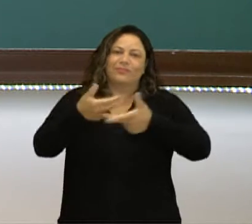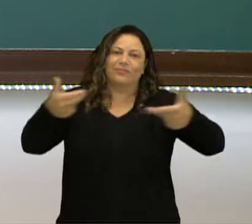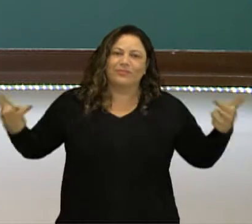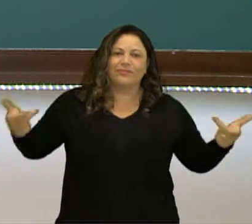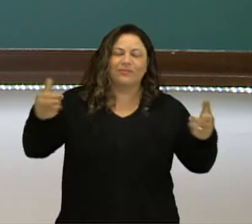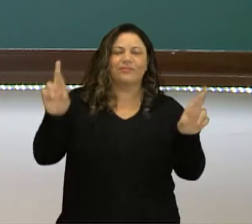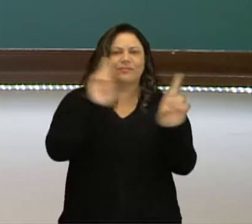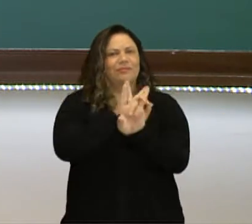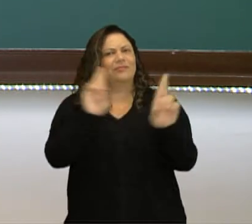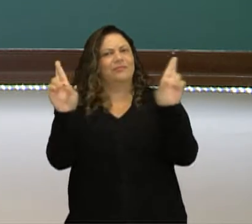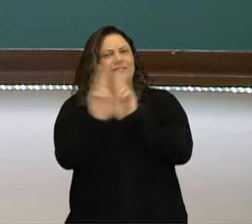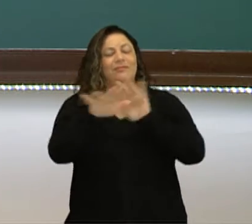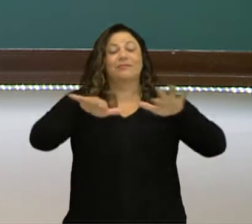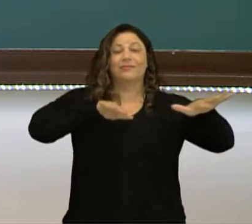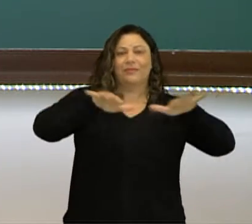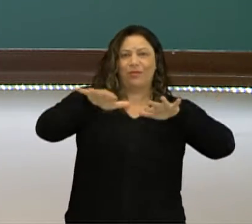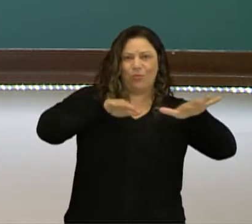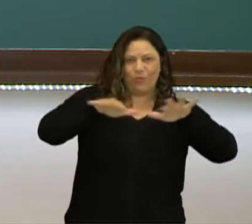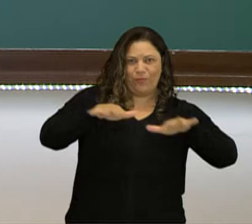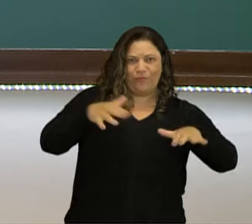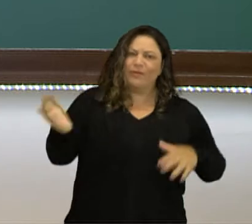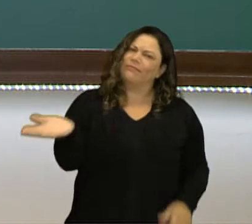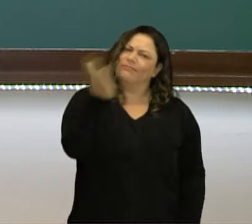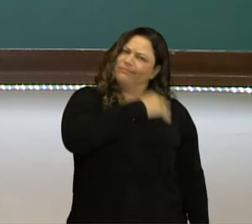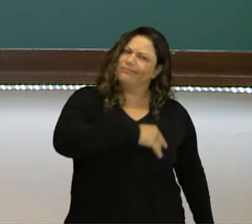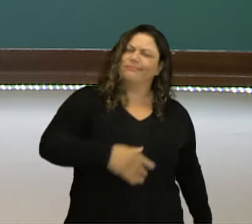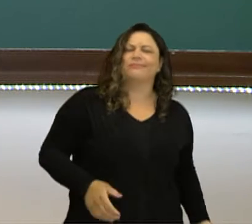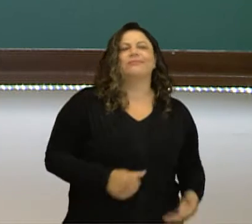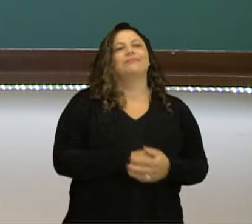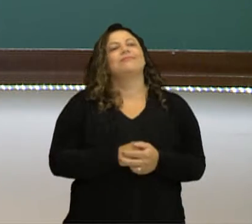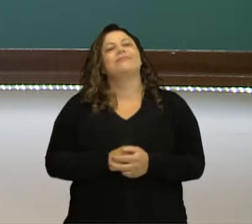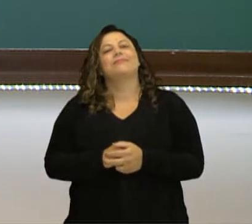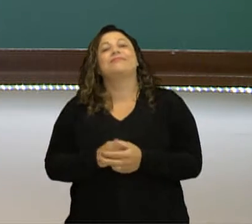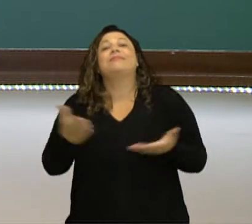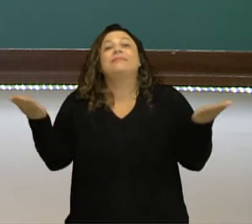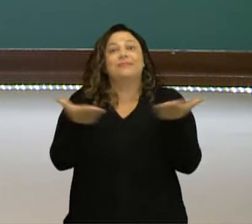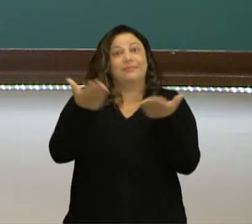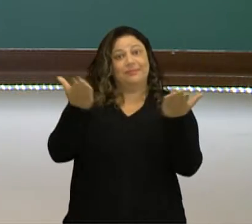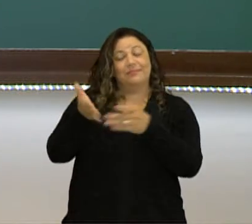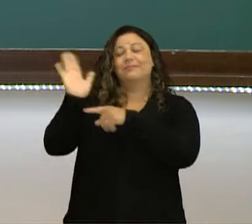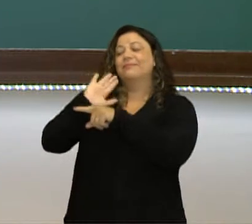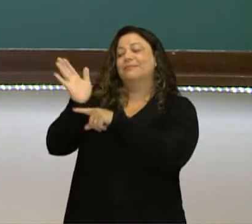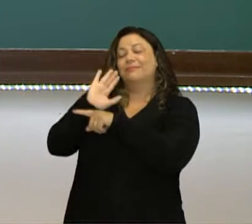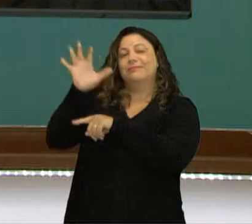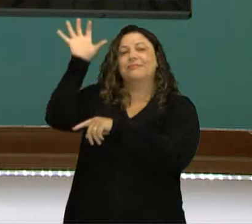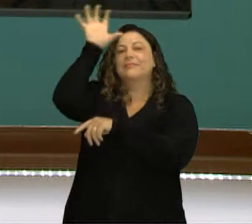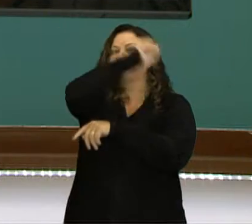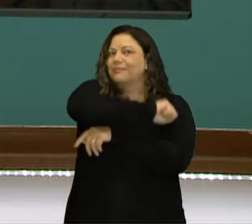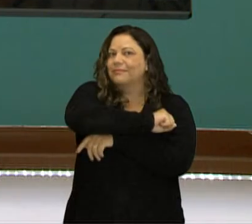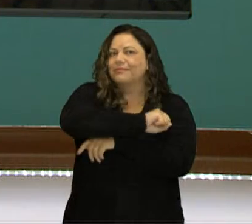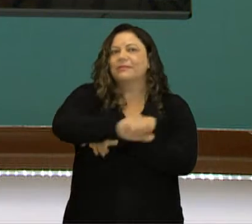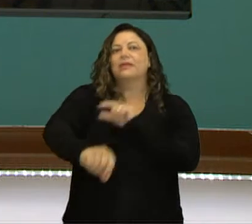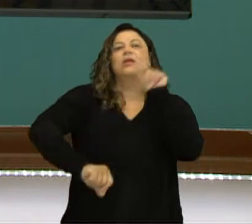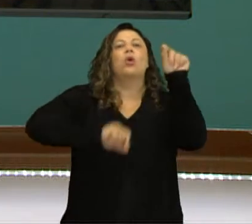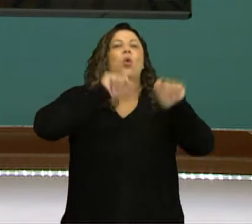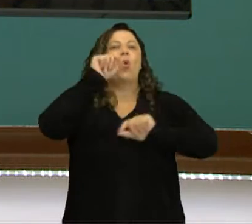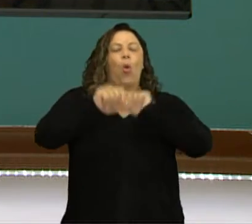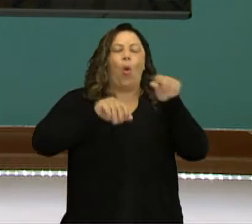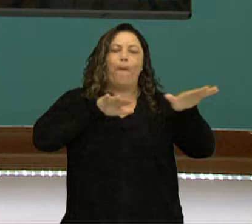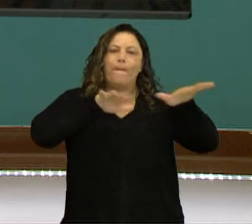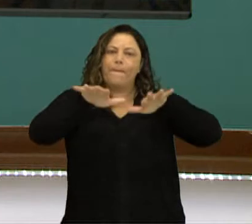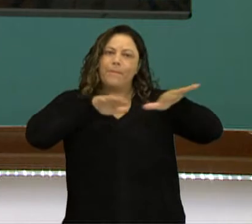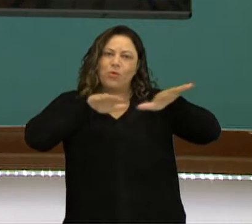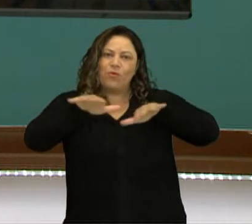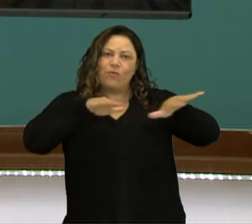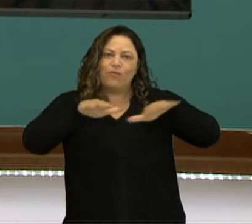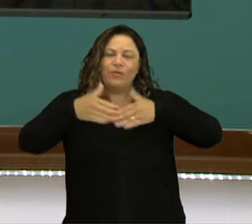relacionadas ao movimento. Vamos lá comigo. Queridos, nesse vídeo nós vamos aprender a estabelecer condições de movimento a partir